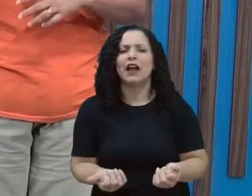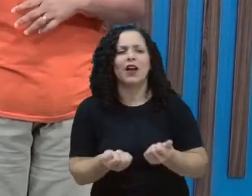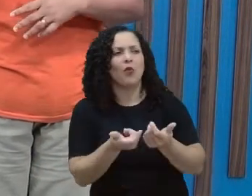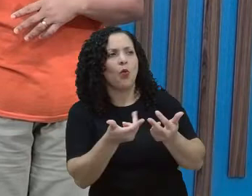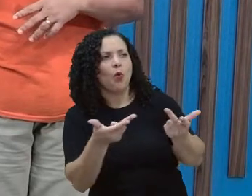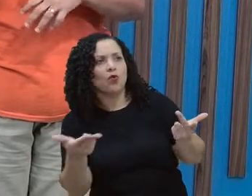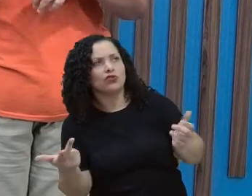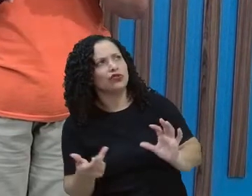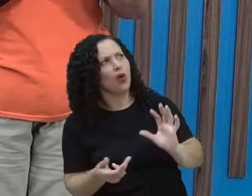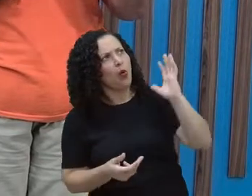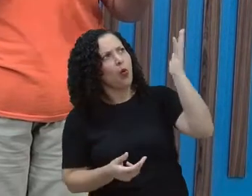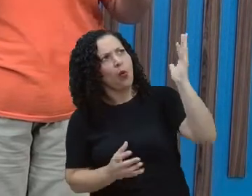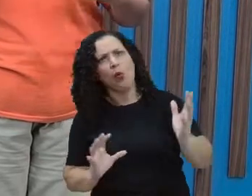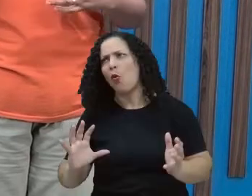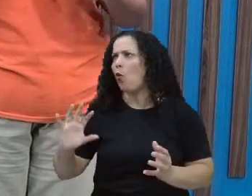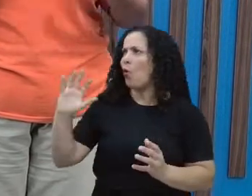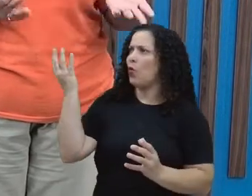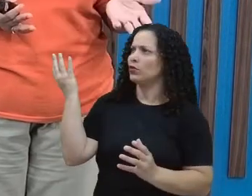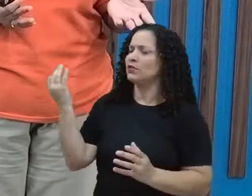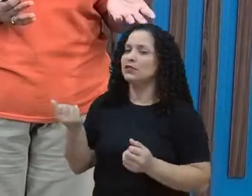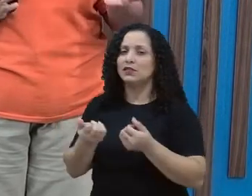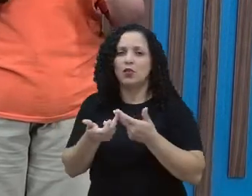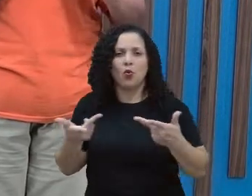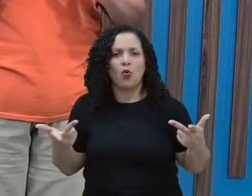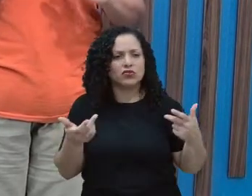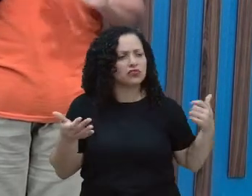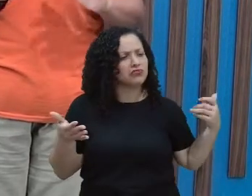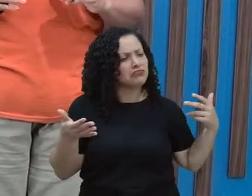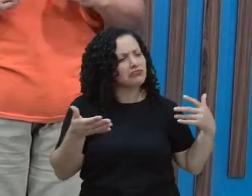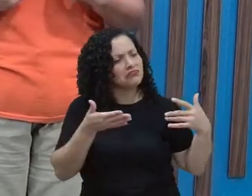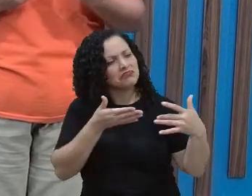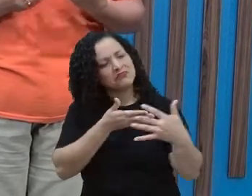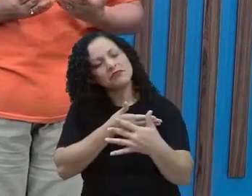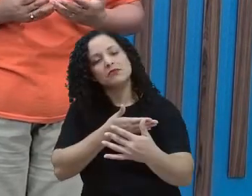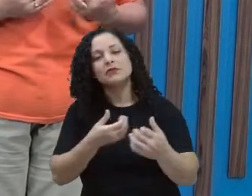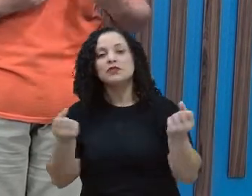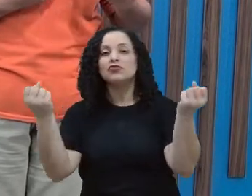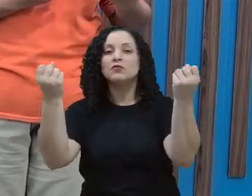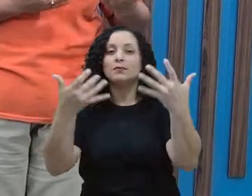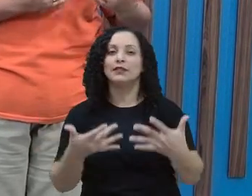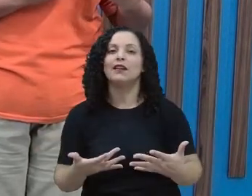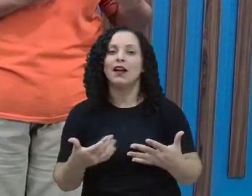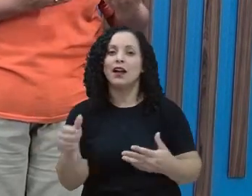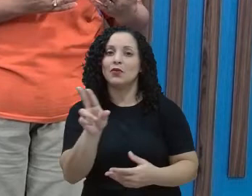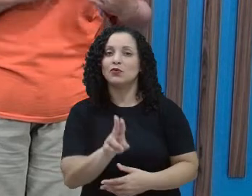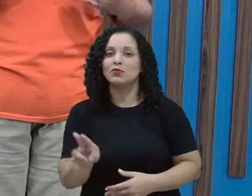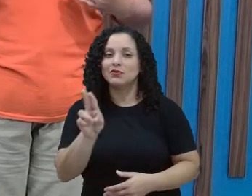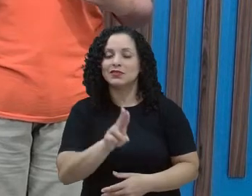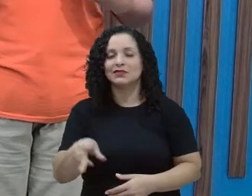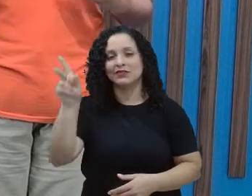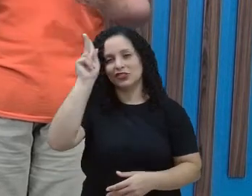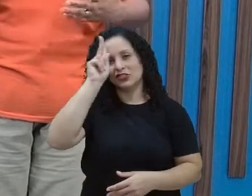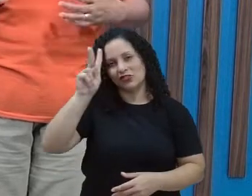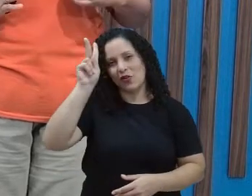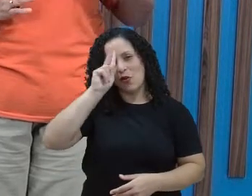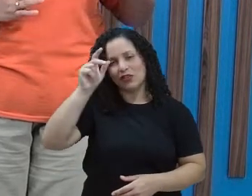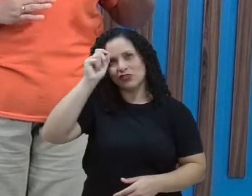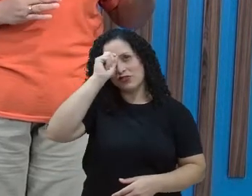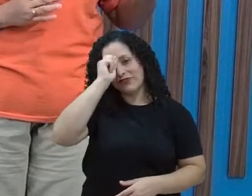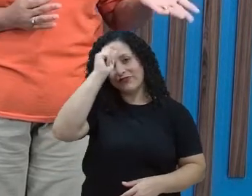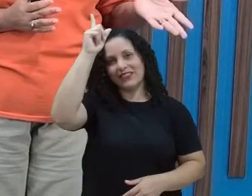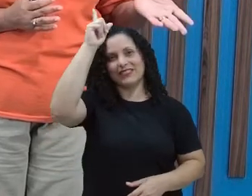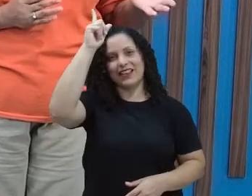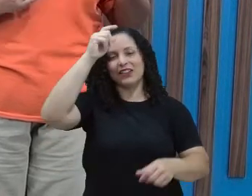da natureza ou de coisas do dia a dia. Eles dão explicação através de histórias inventadas no